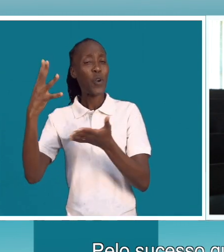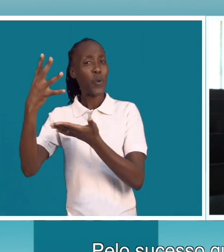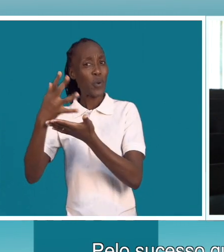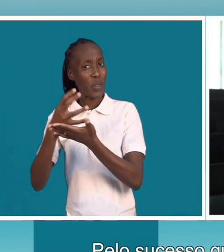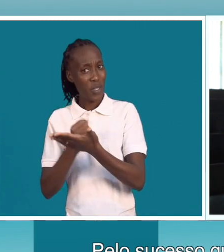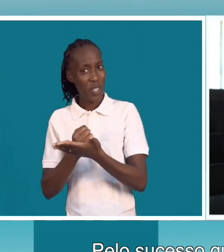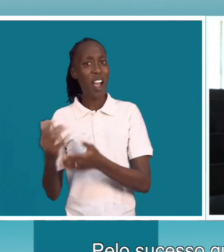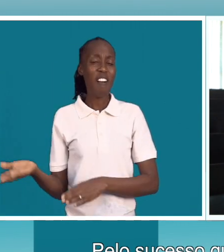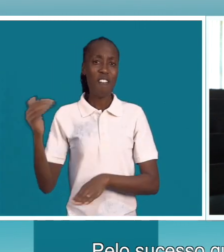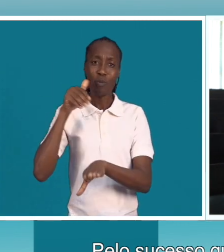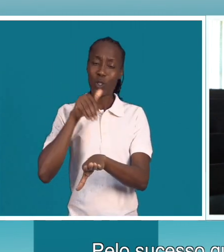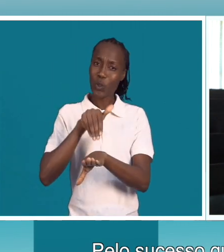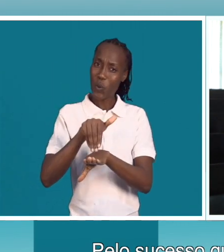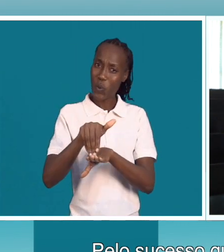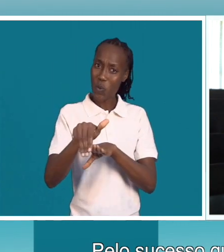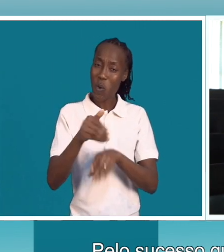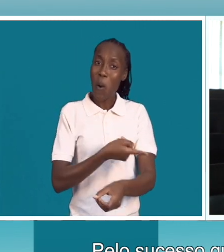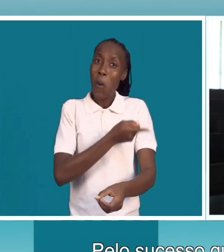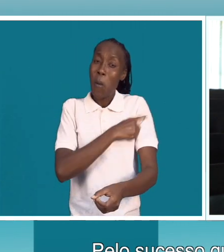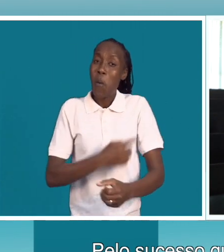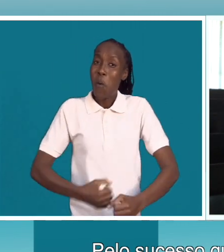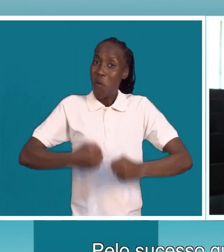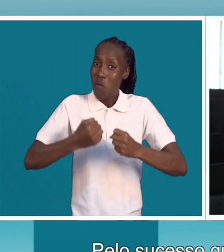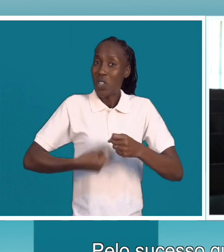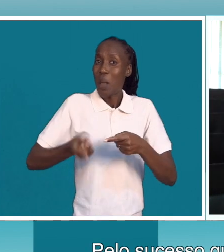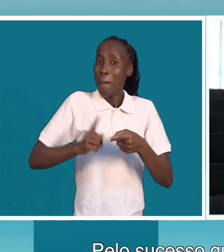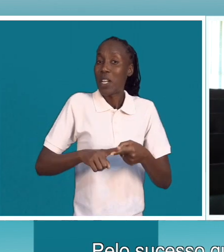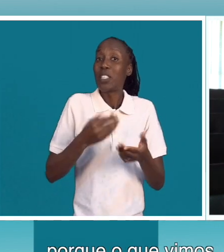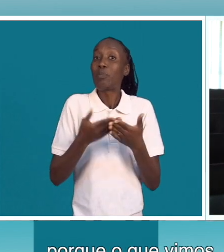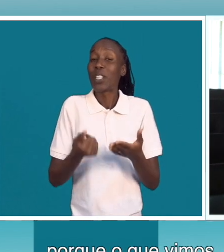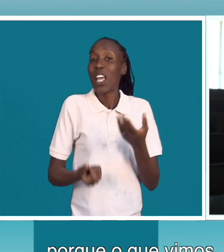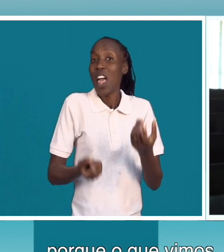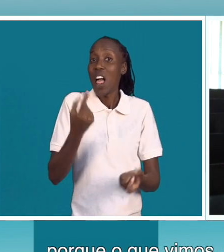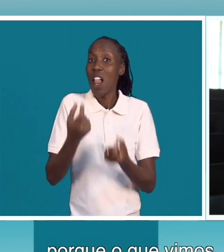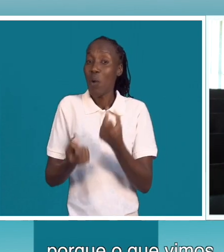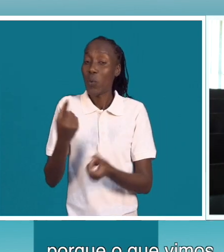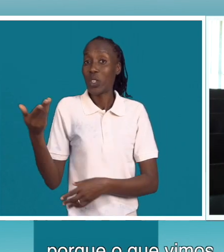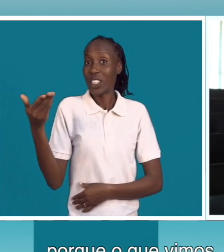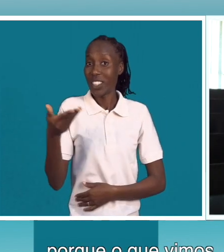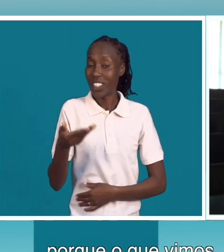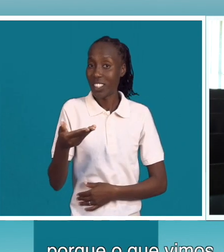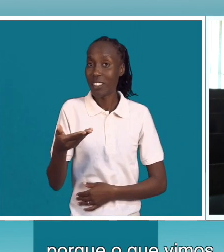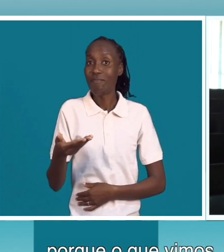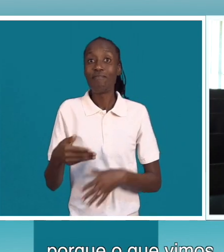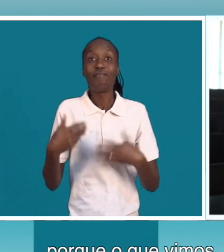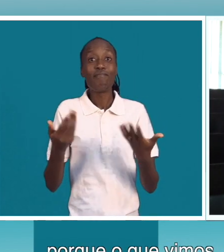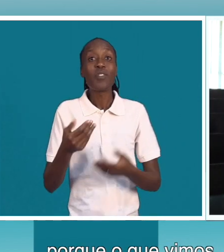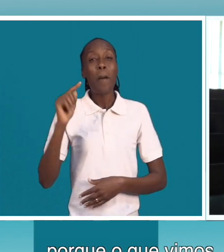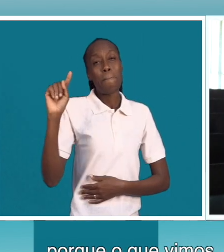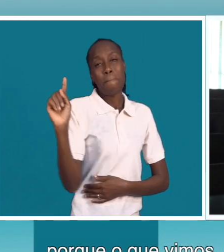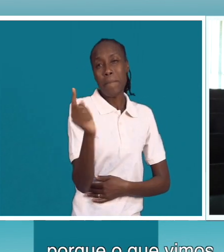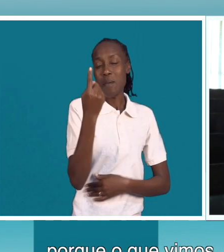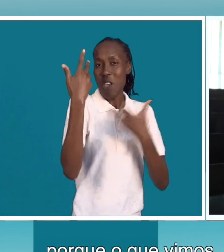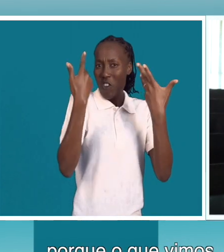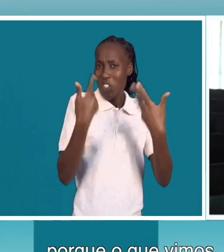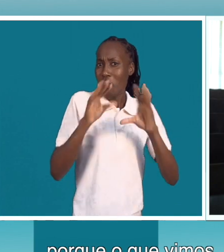alcançamos, pensamos que vamos continuar com muito mais força, porque o que vimos aqui é que os profissionais que